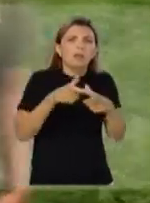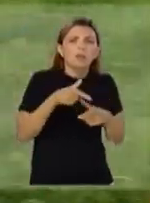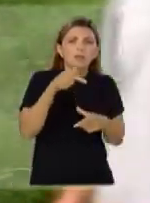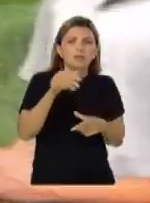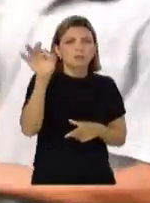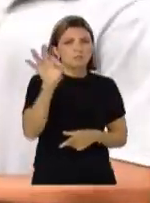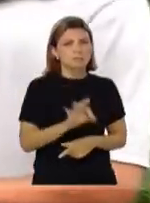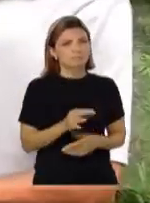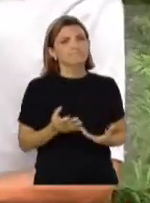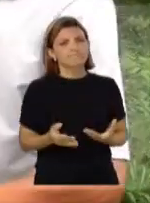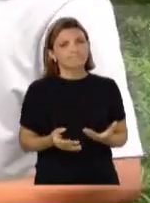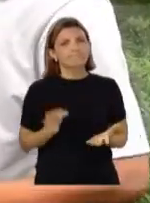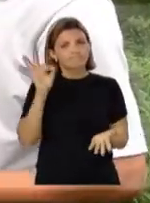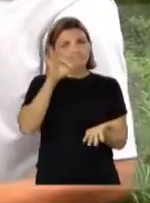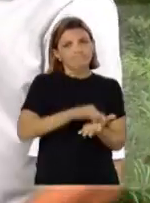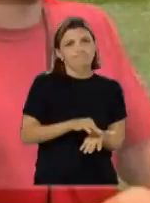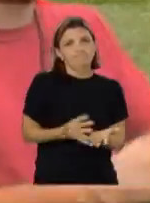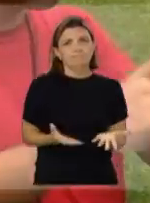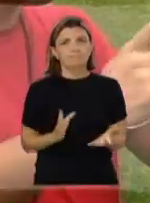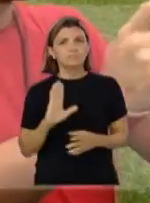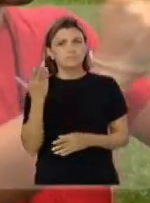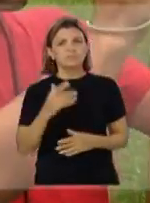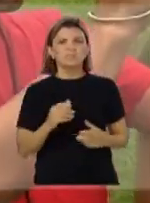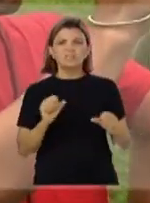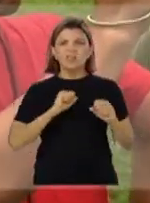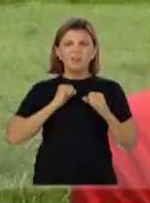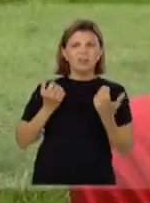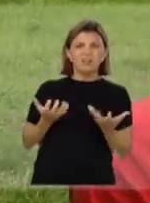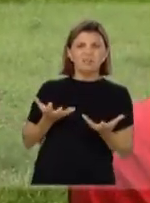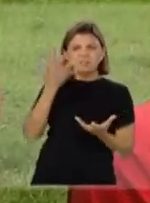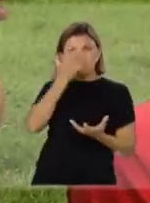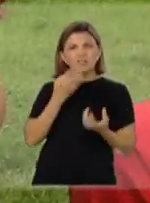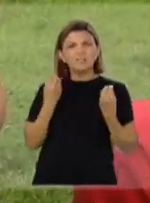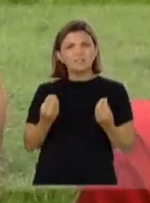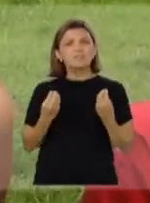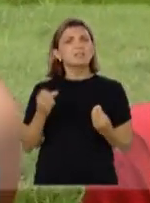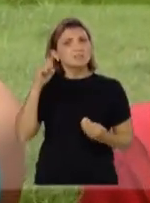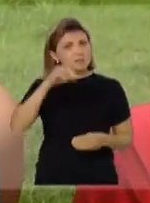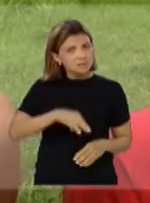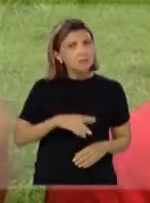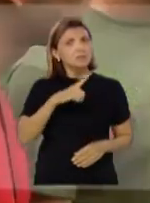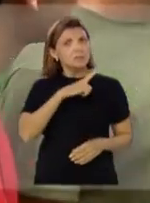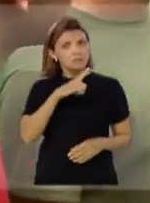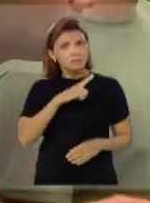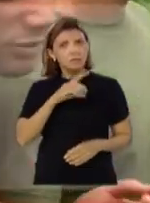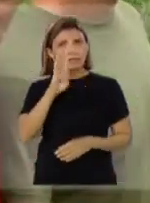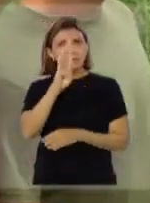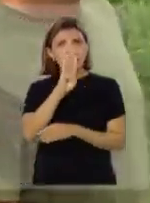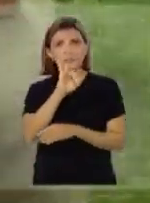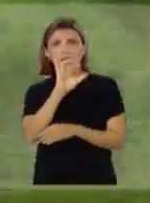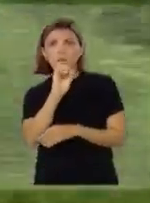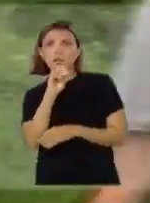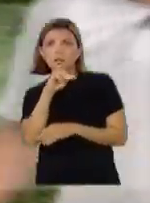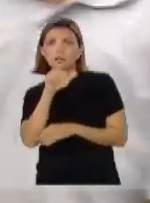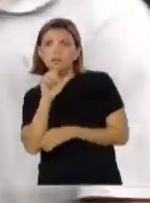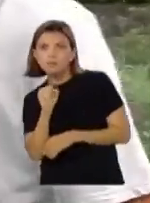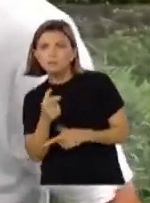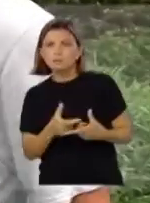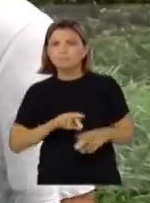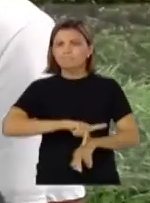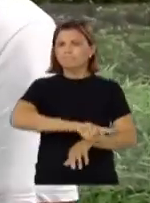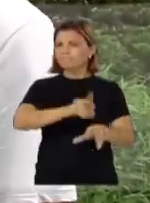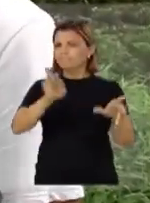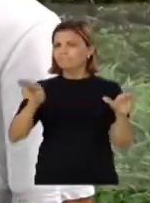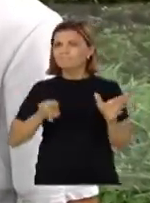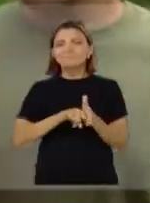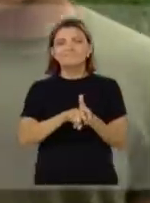infelizmente hoje restam apenas 7% da sua cobertura original Nem me fala que eu já fico revoltada 7% mesmo assim ele é um dos biomas com a